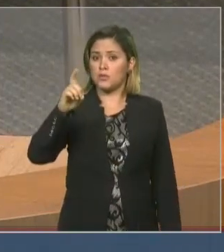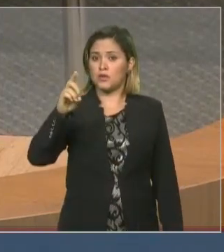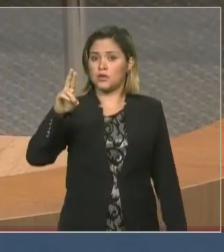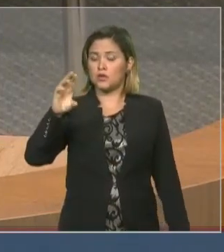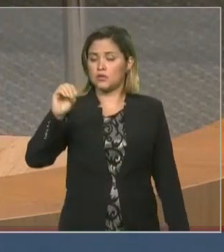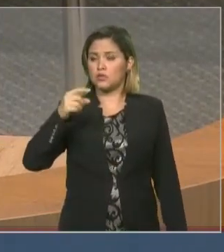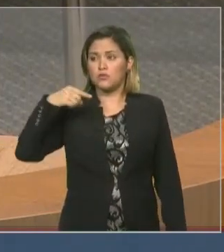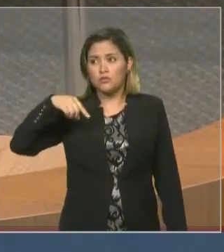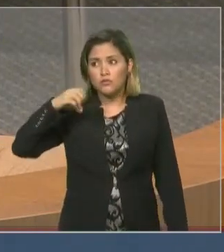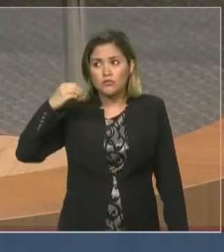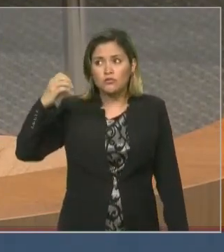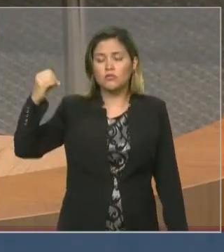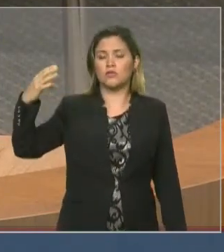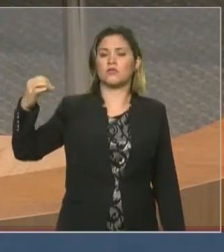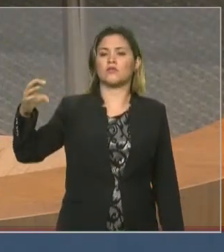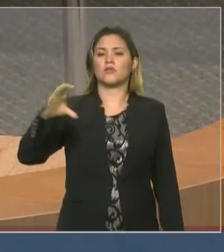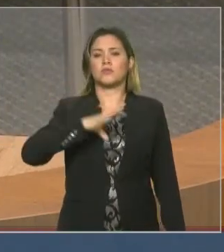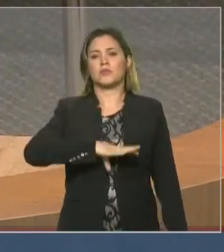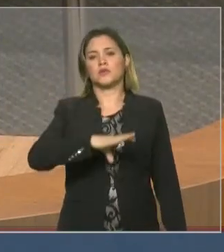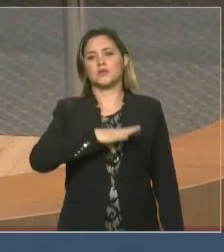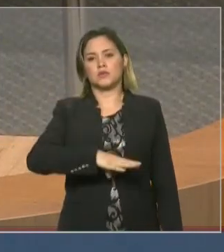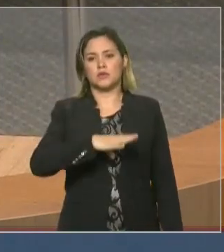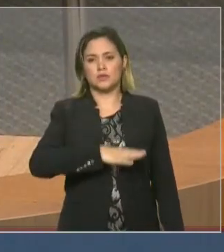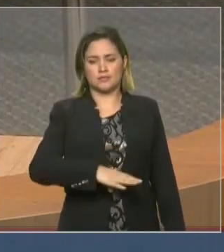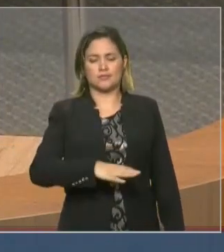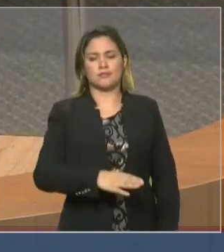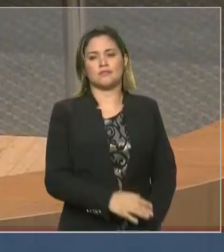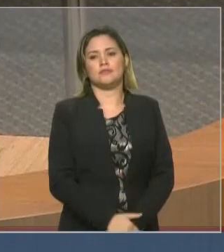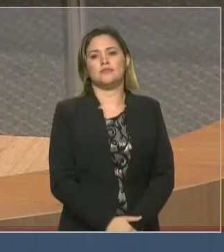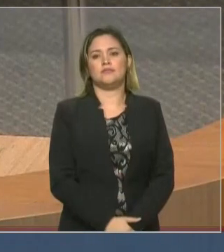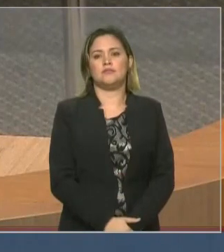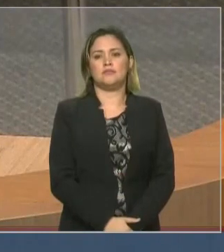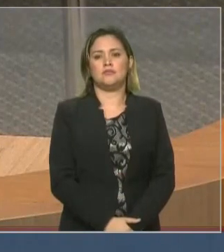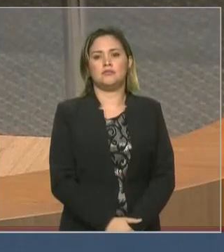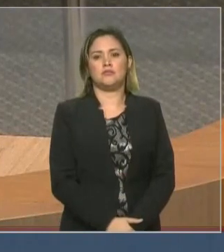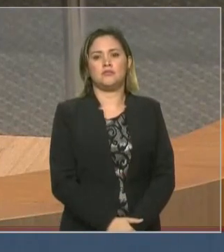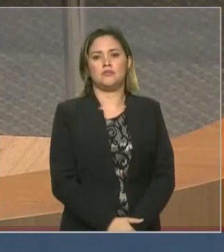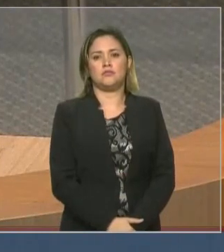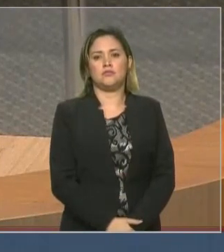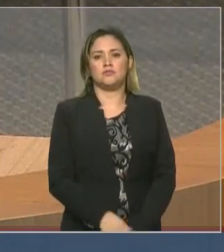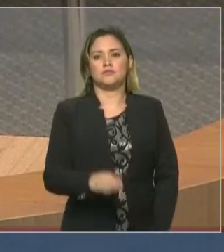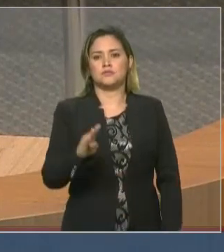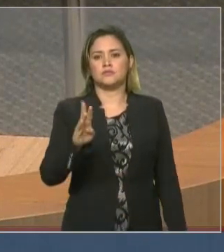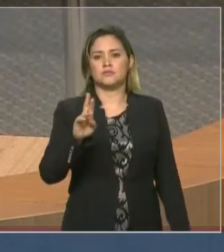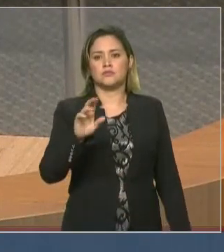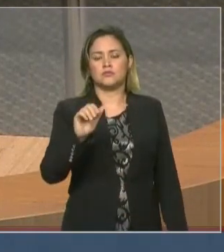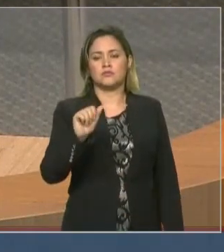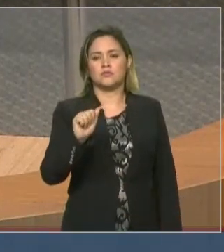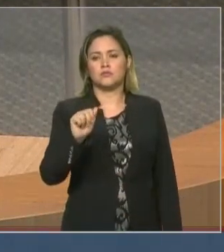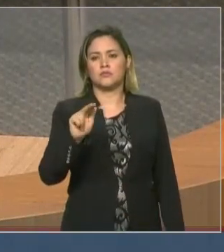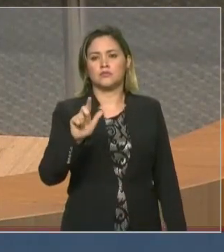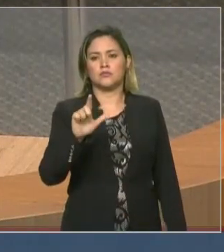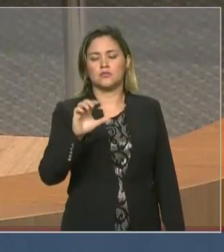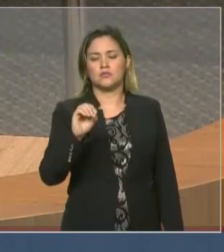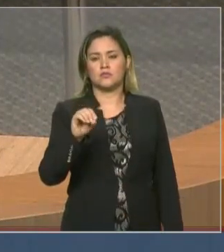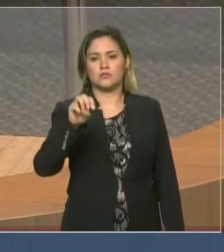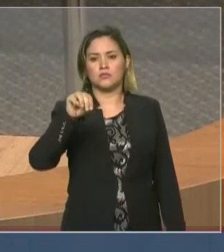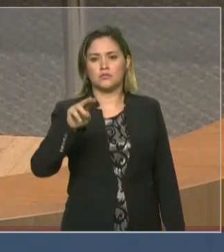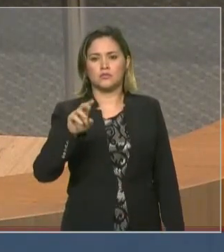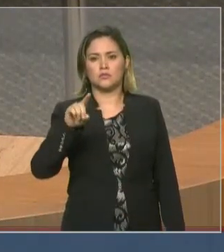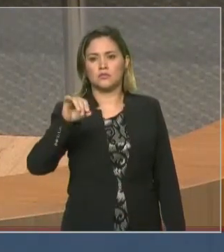A regência trina, Dom Braulio Muniz representou o Maranhão e o Brasil na Colégio